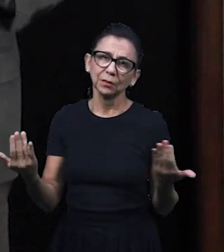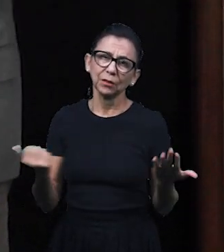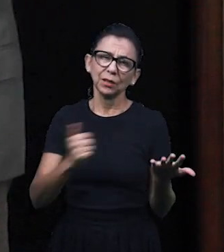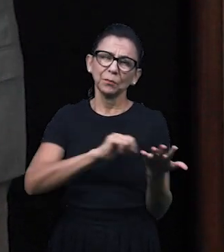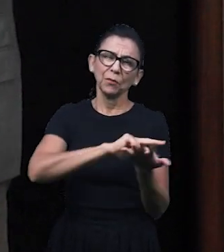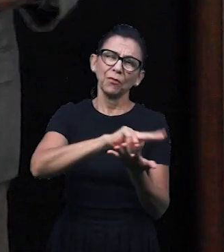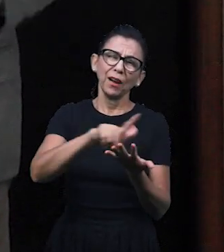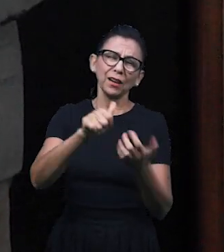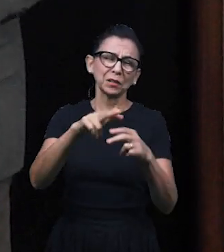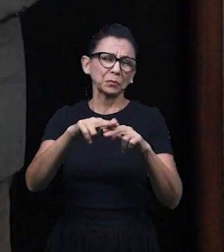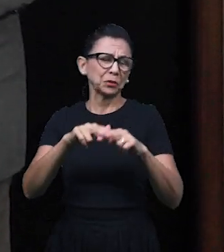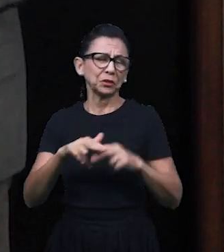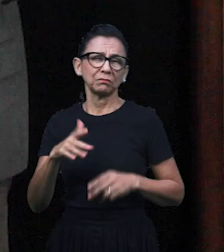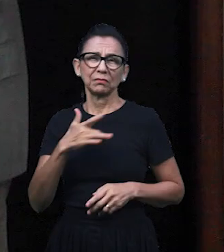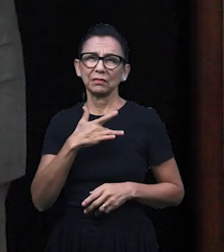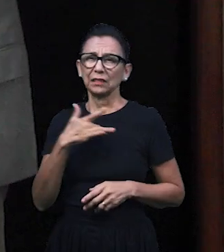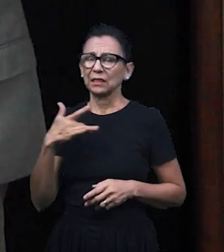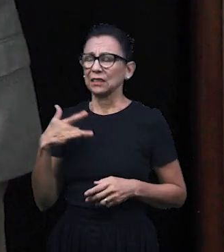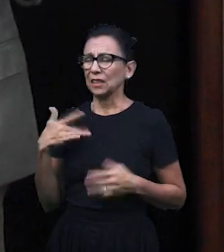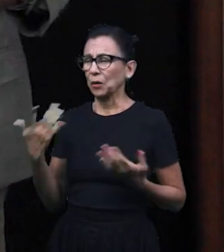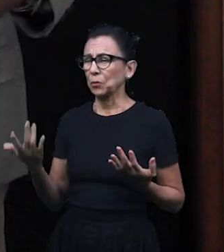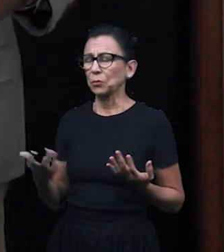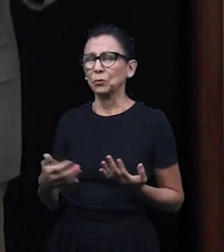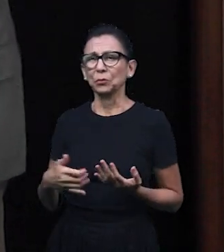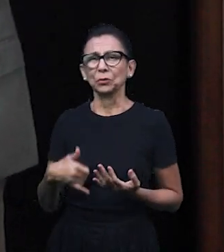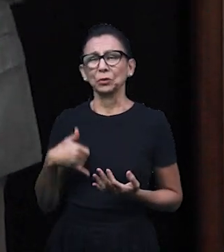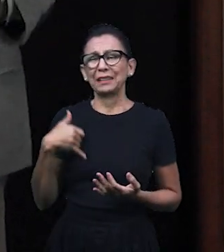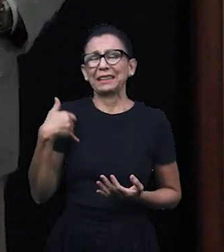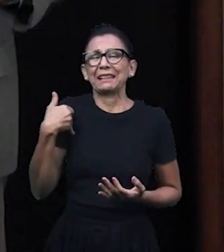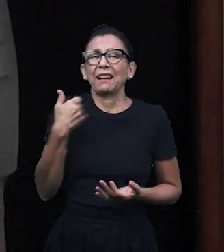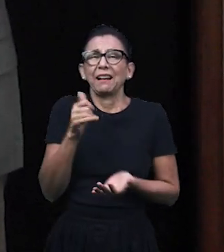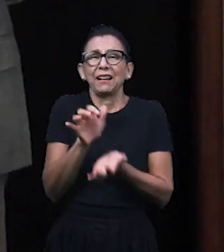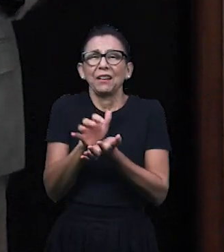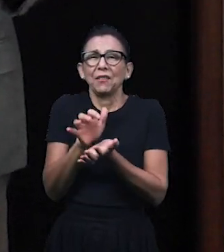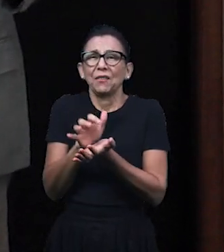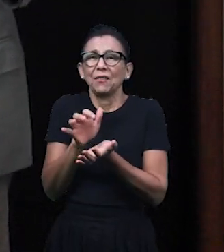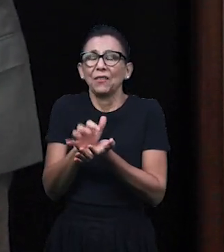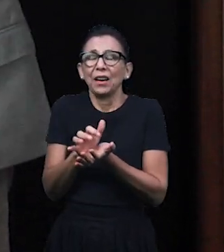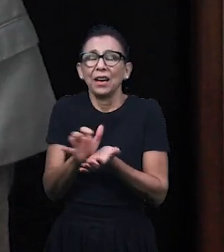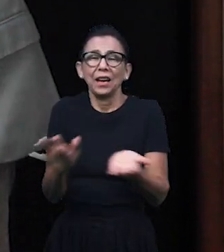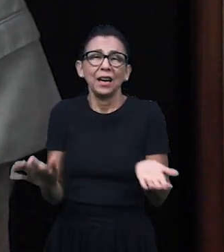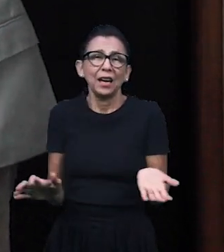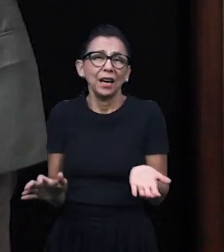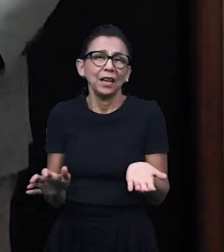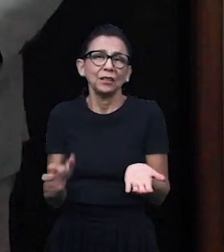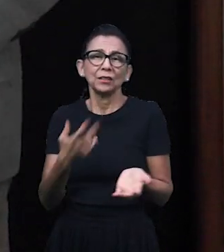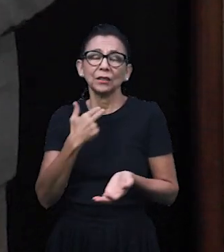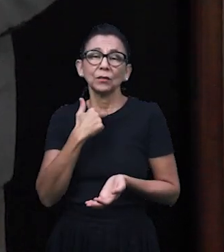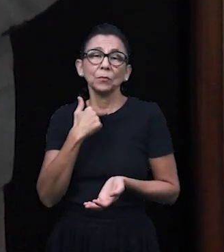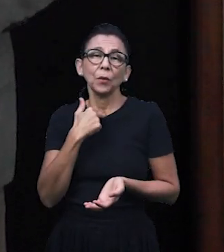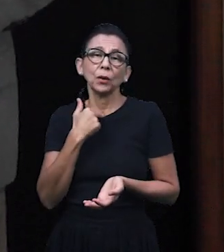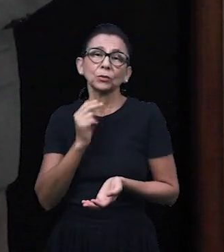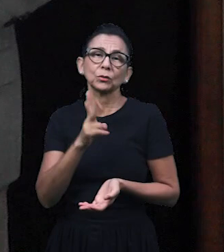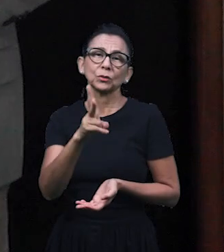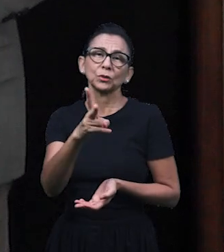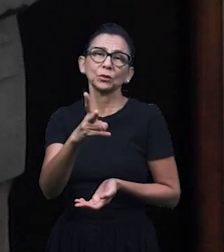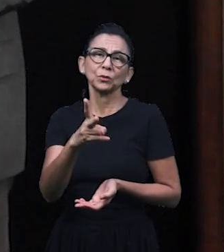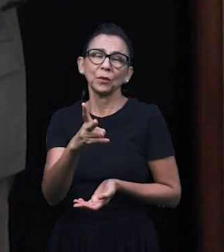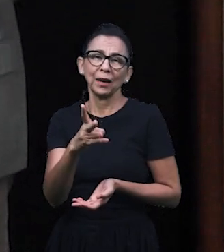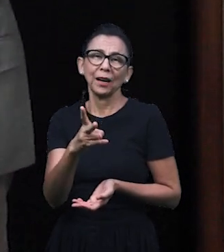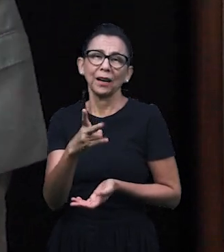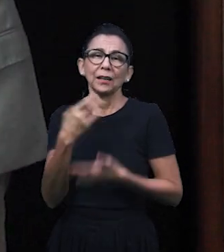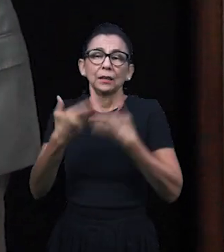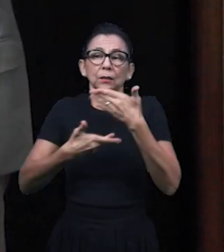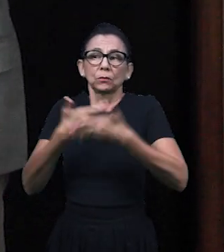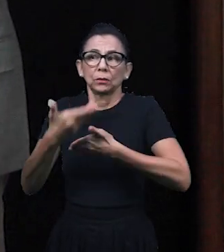pela idade ou pela saúde, ele não tem mais aquela condição de estar ali na condução da igreja, mas há um reconhecimento da igreja